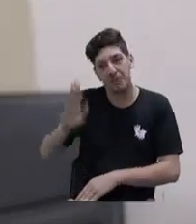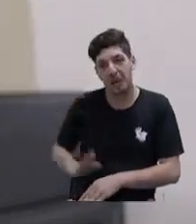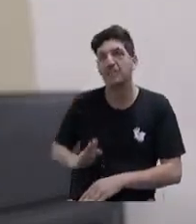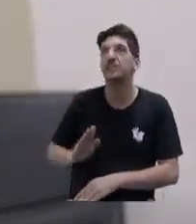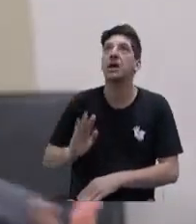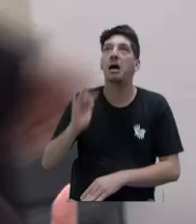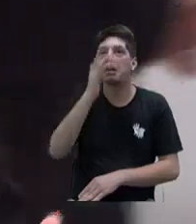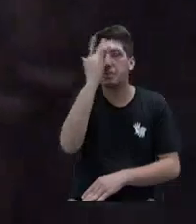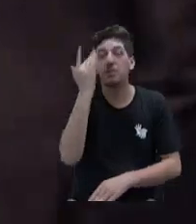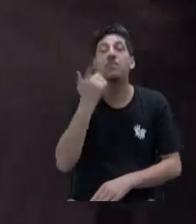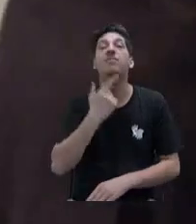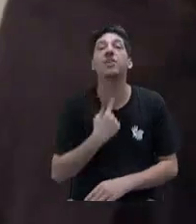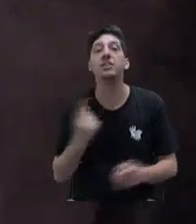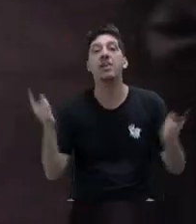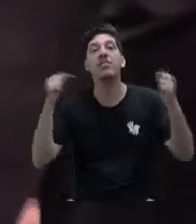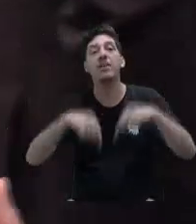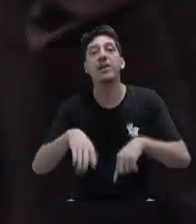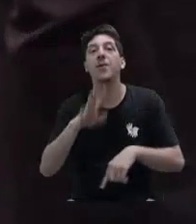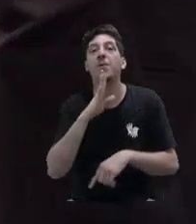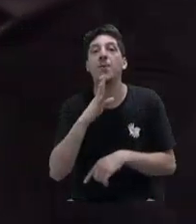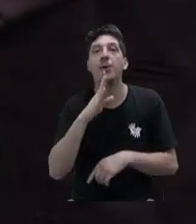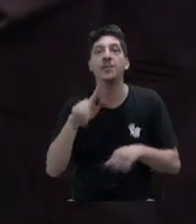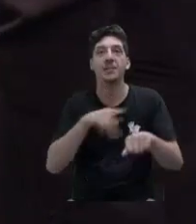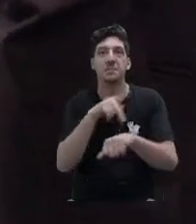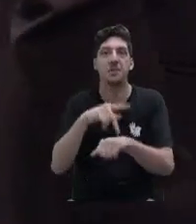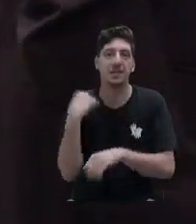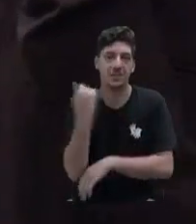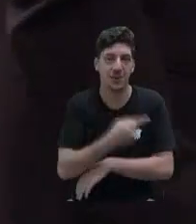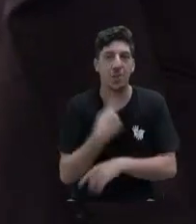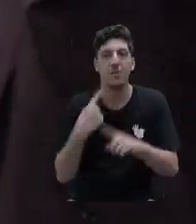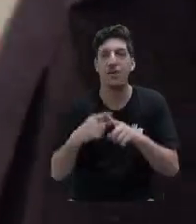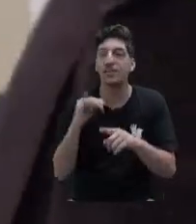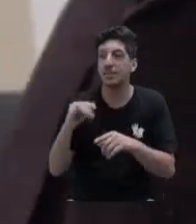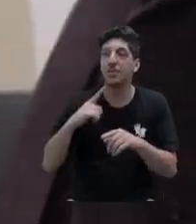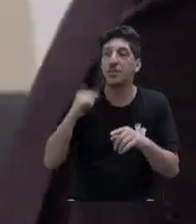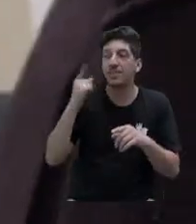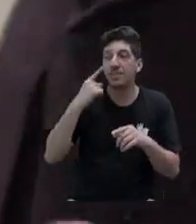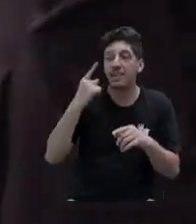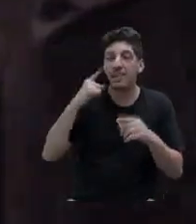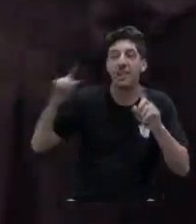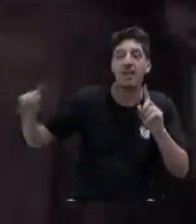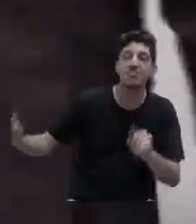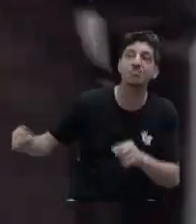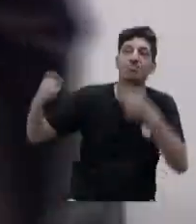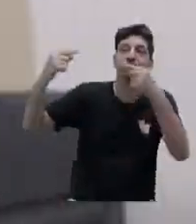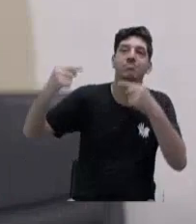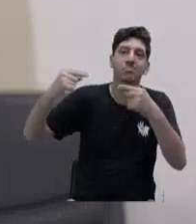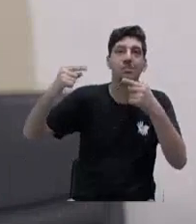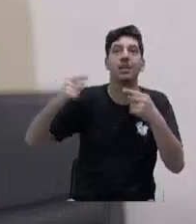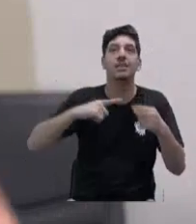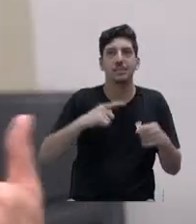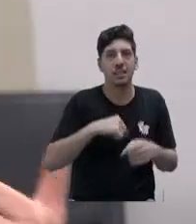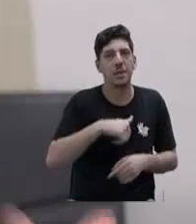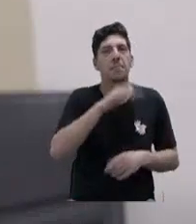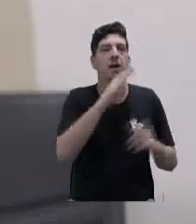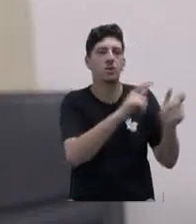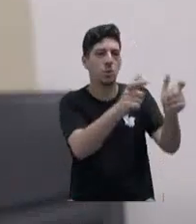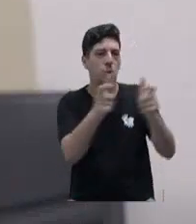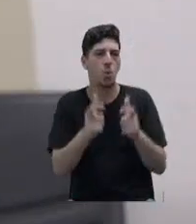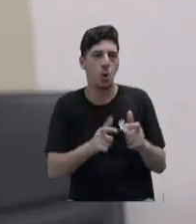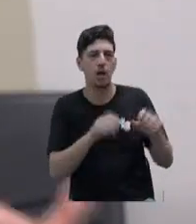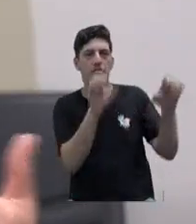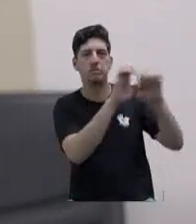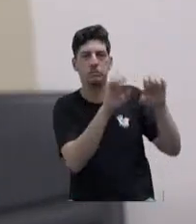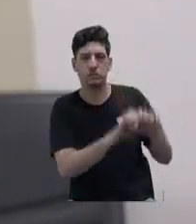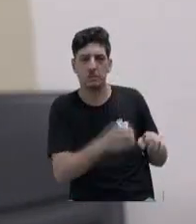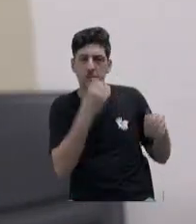aqui conhecer a nossa terra, porque se a gente for competir nos ativos outros, nós temos lugares mais competitivos, mais bem